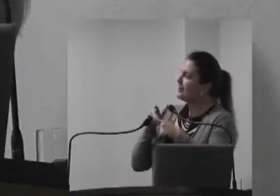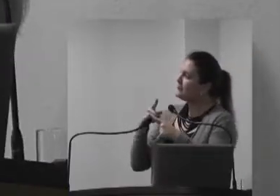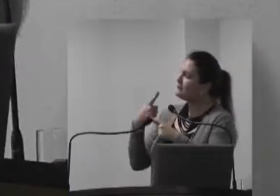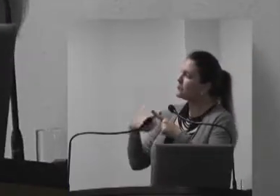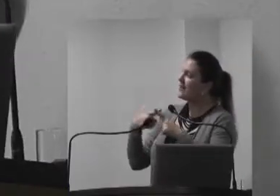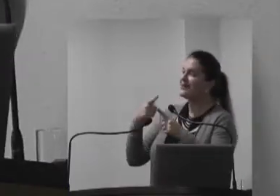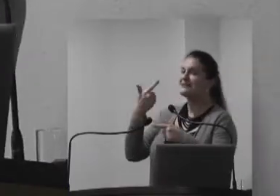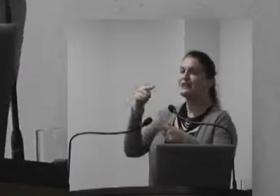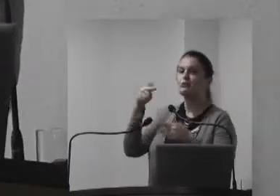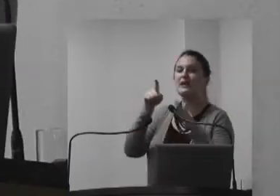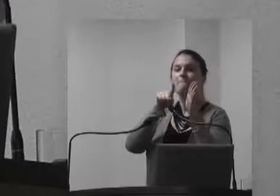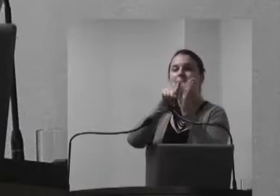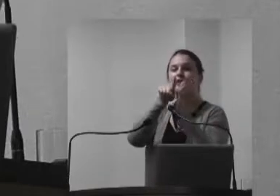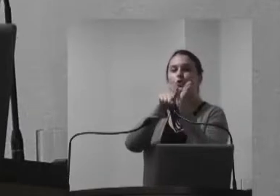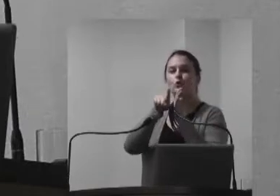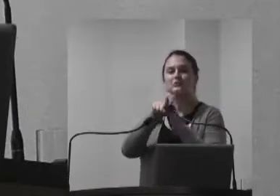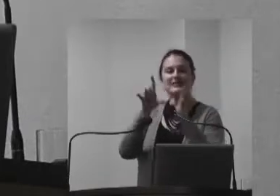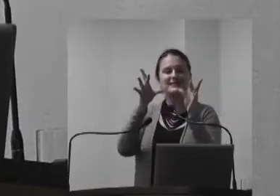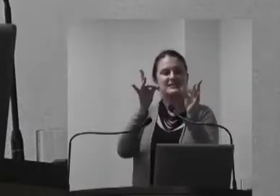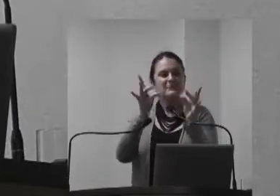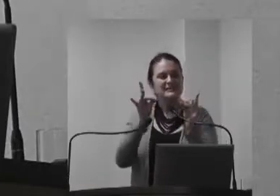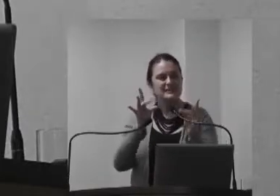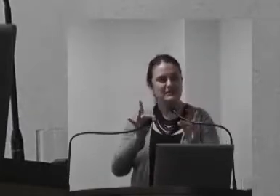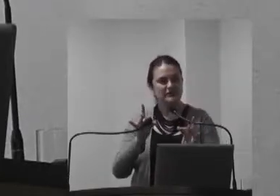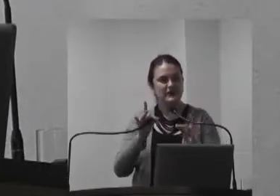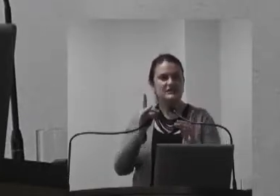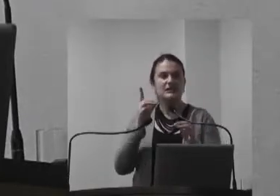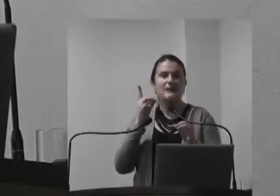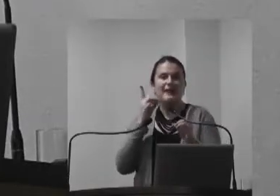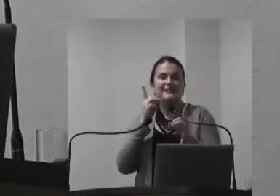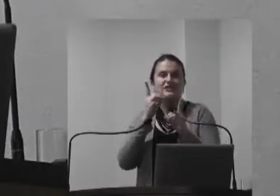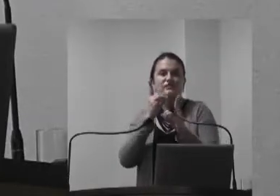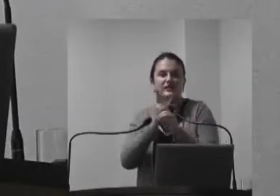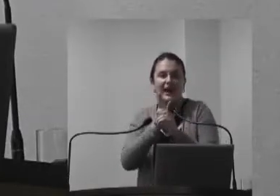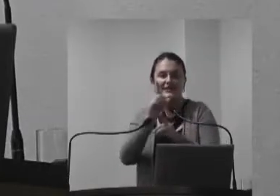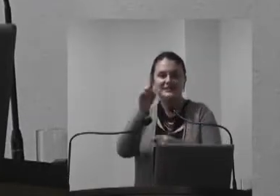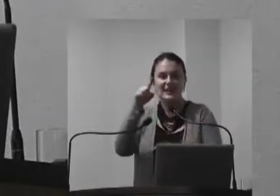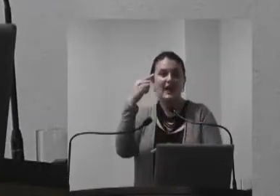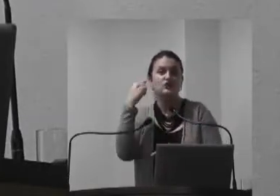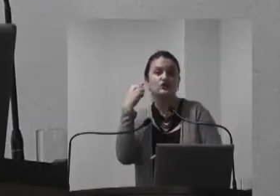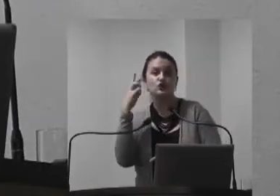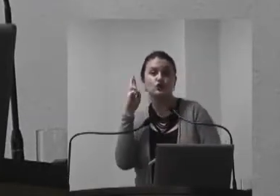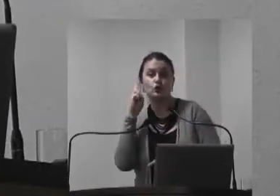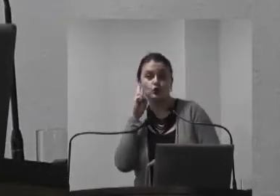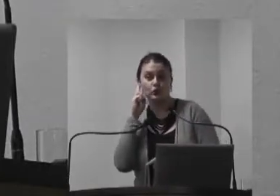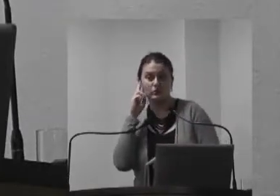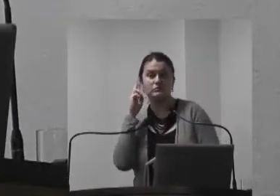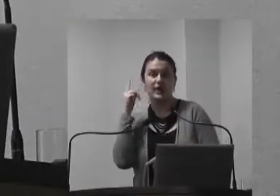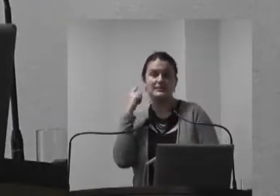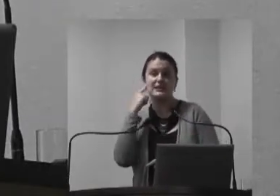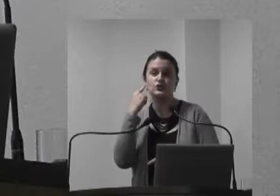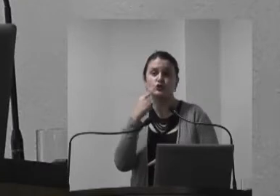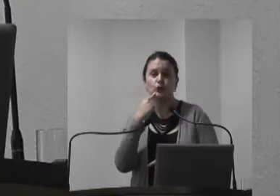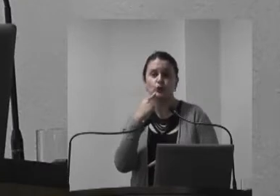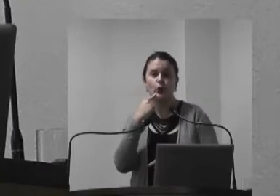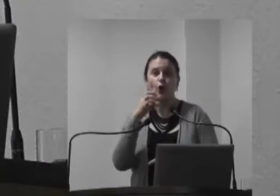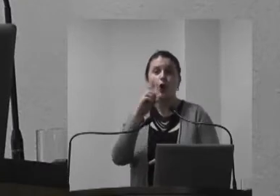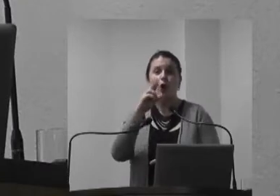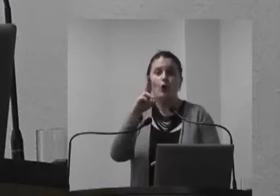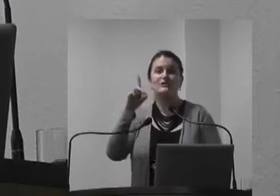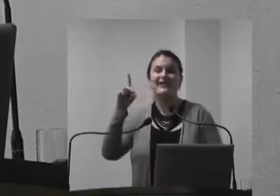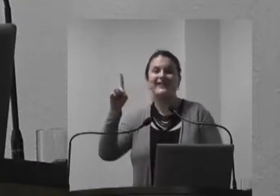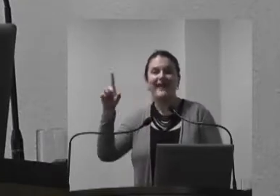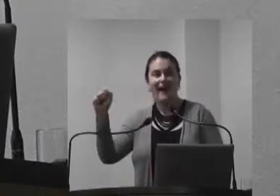um problema porque elas não têm perguntas específicas para identificar se é surdo, né? Se é